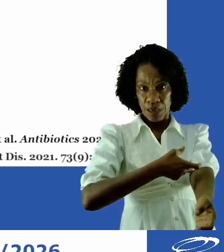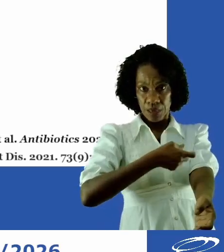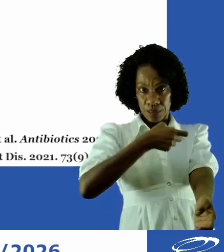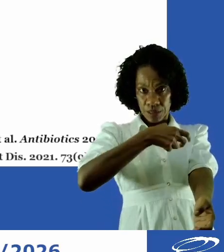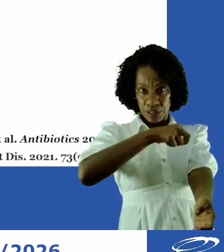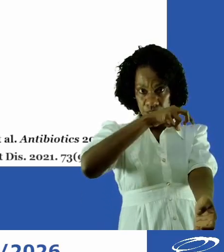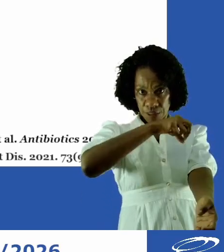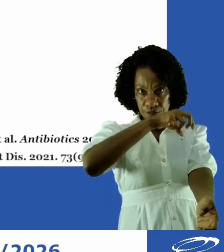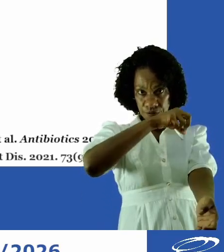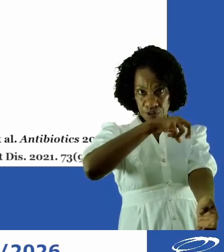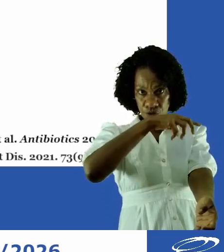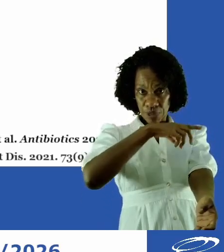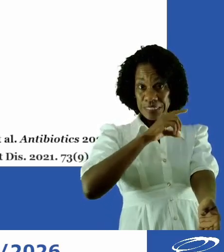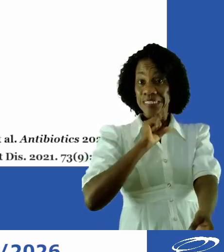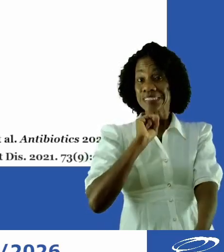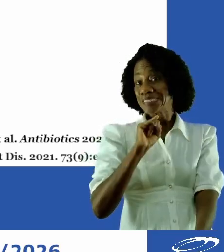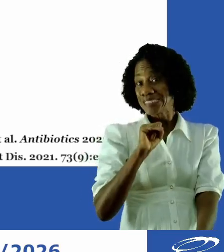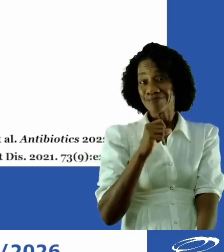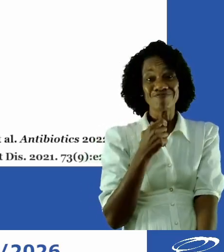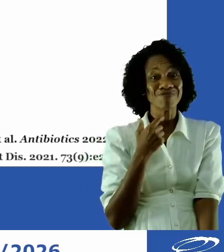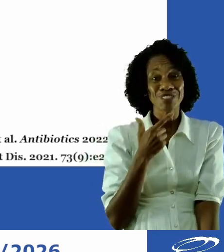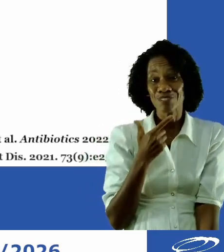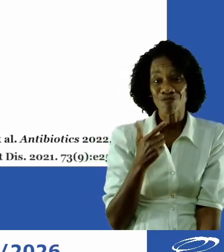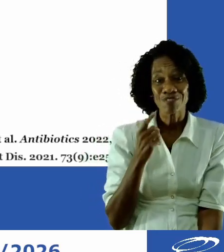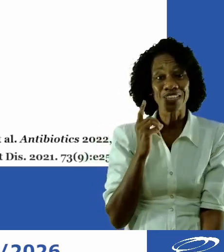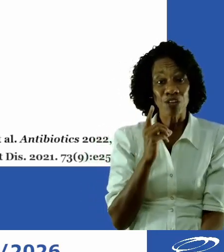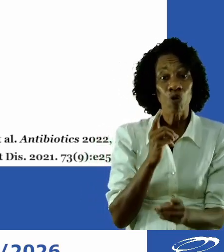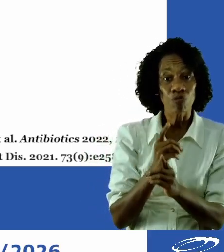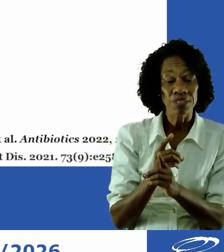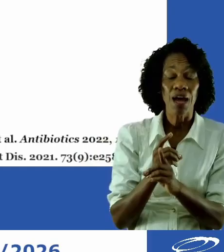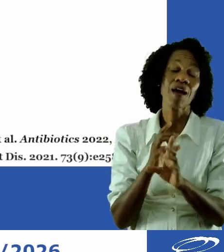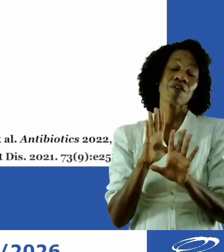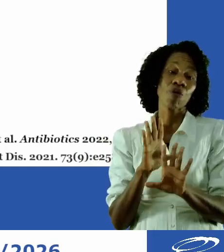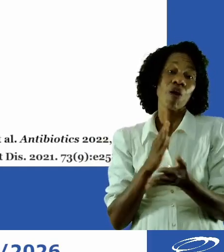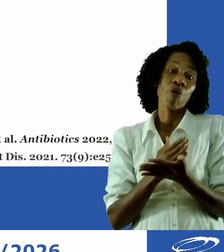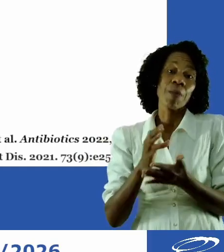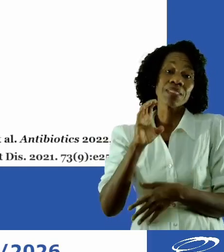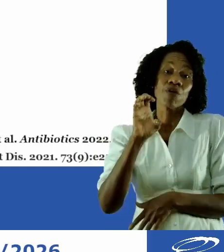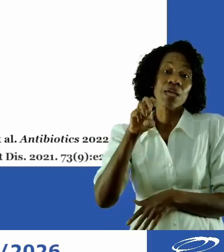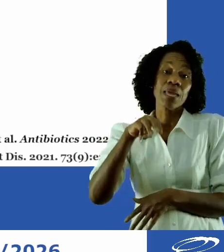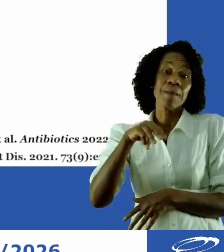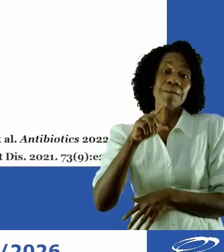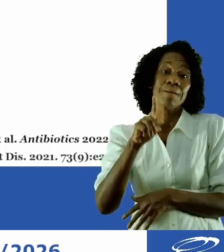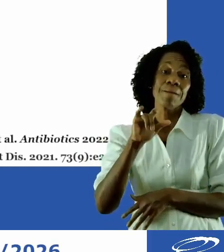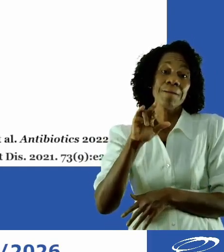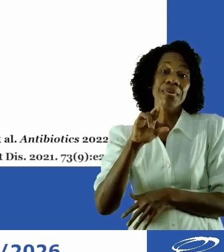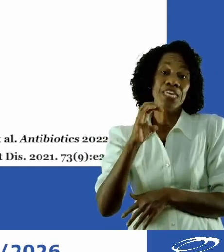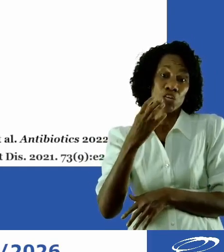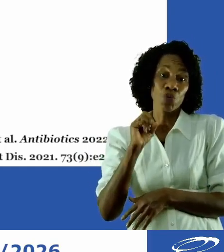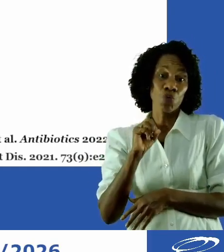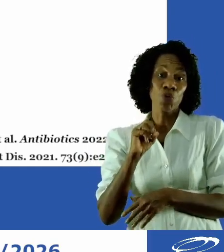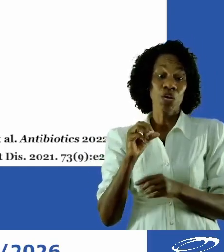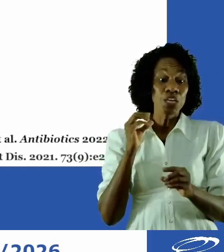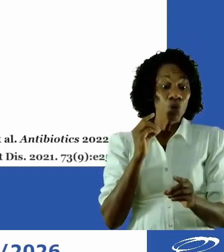identificar precocemente, faz a terapia empírica, a gente vai passar para isso, identifica o micro-organismo com perfil de sensibilidade,